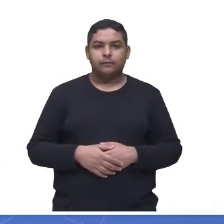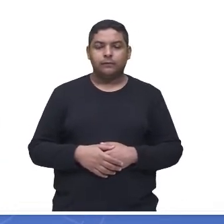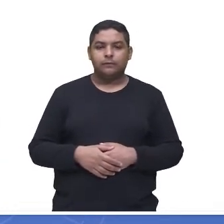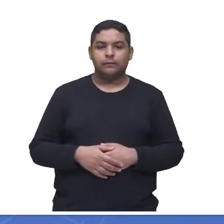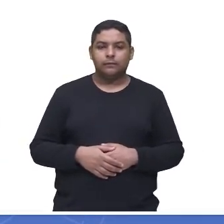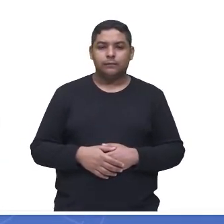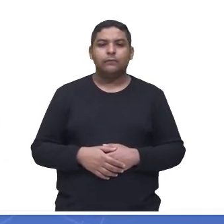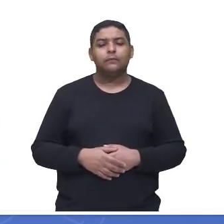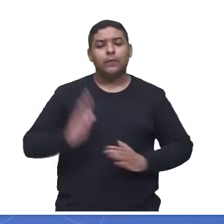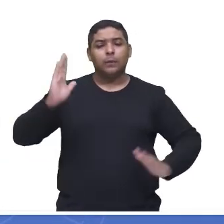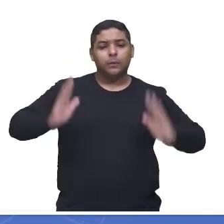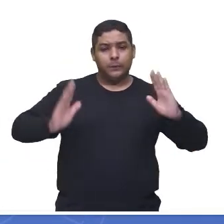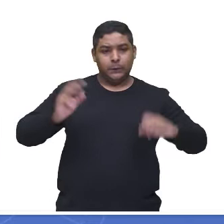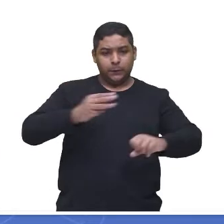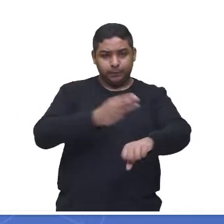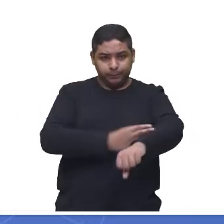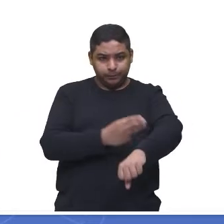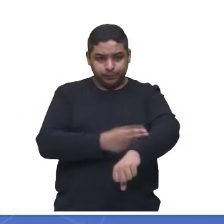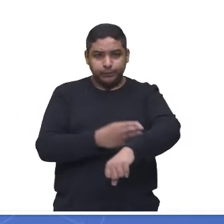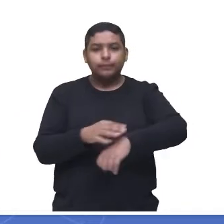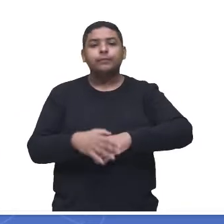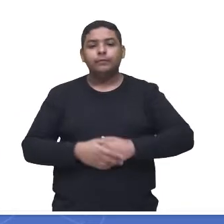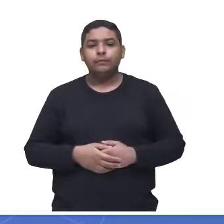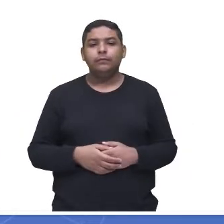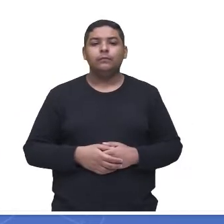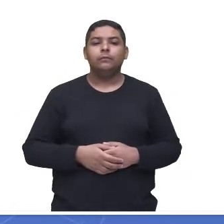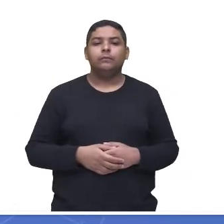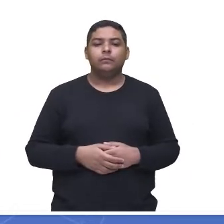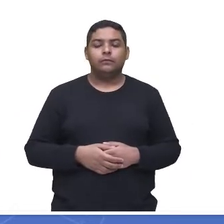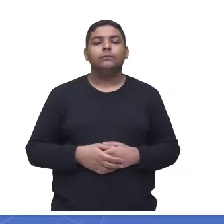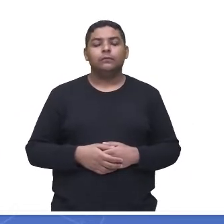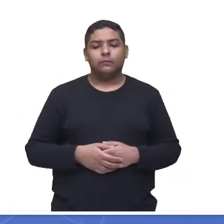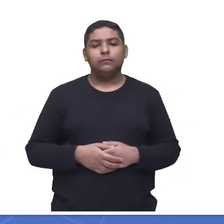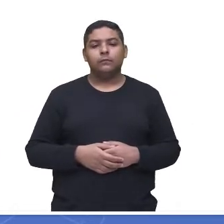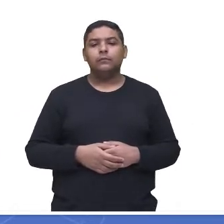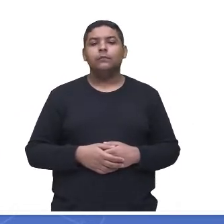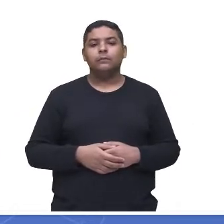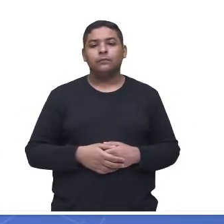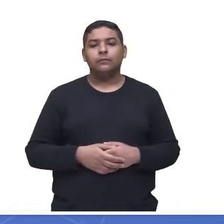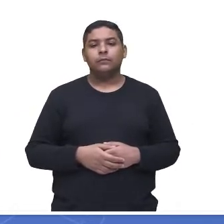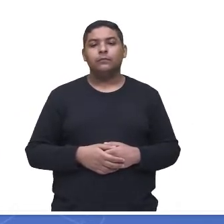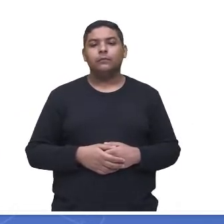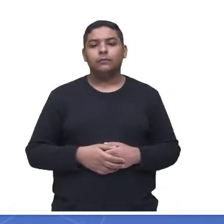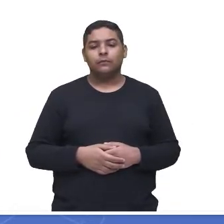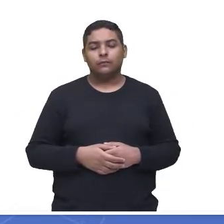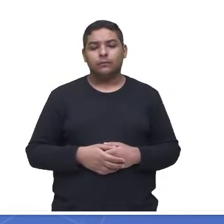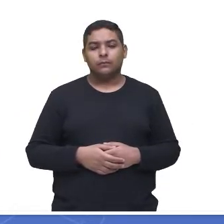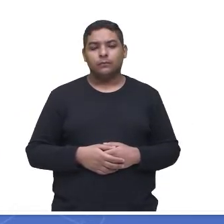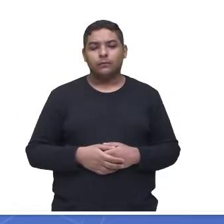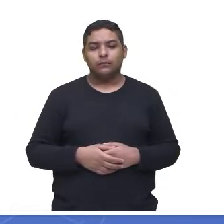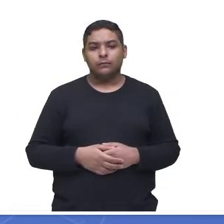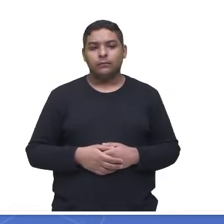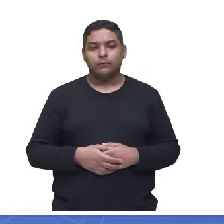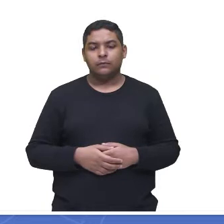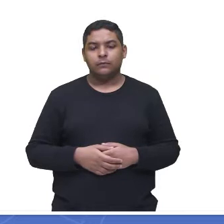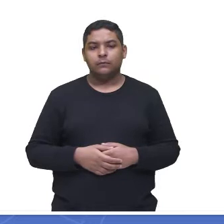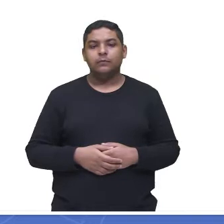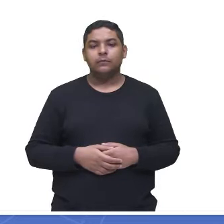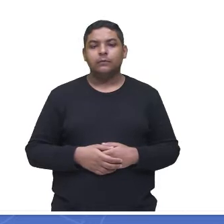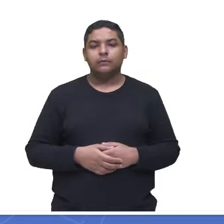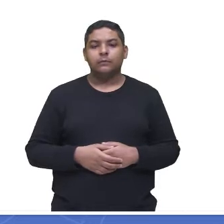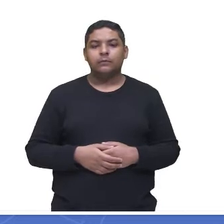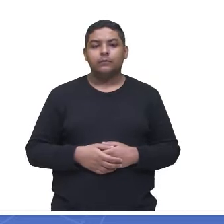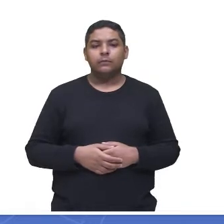Esse período moderno, ele então supera o cosmocentrismo, o teocentrismo, né? E ele coloca